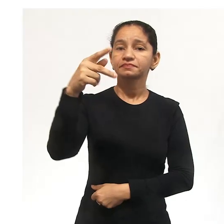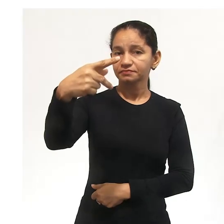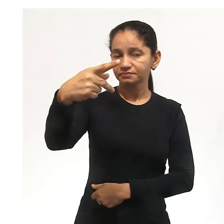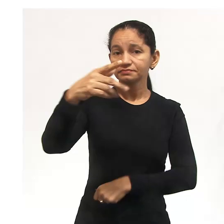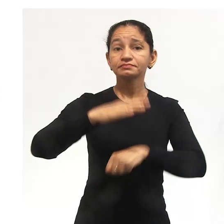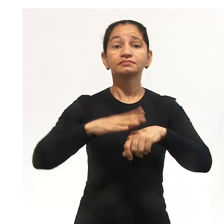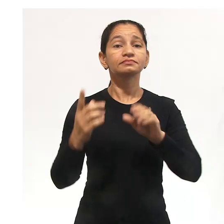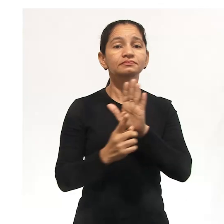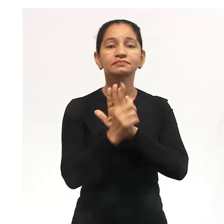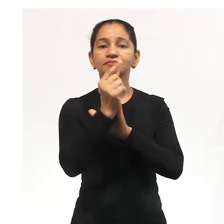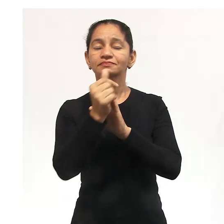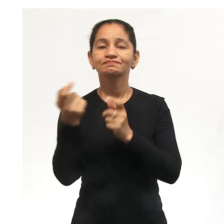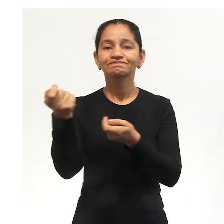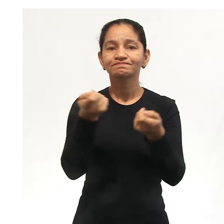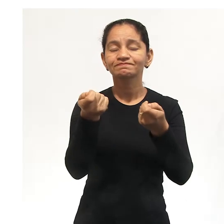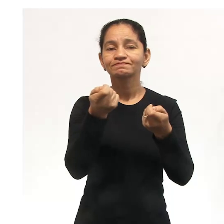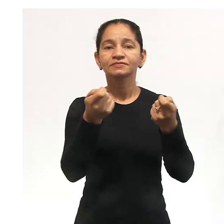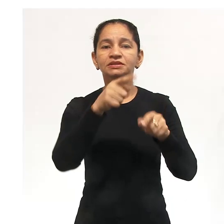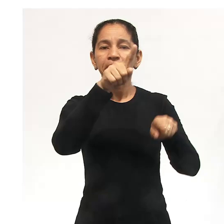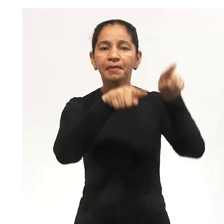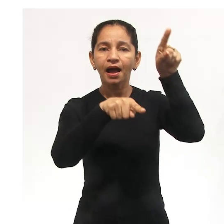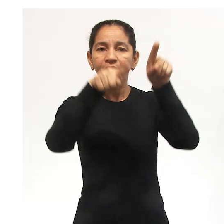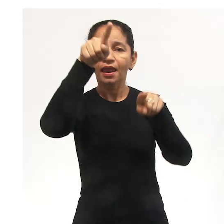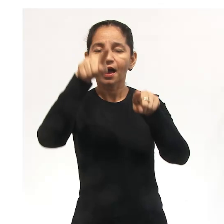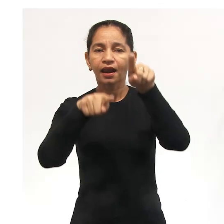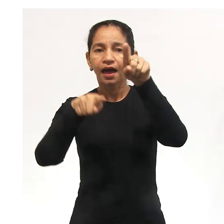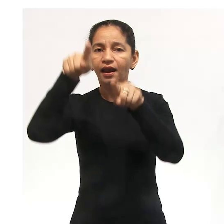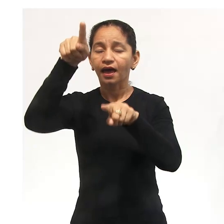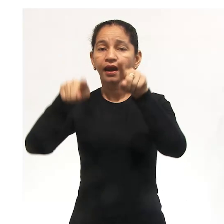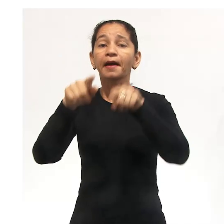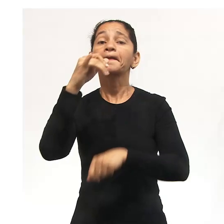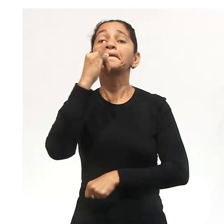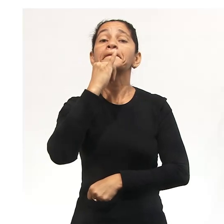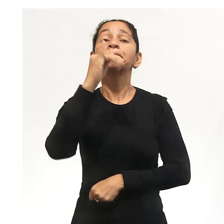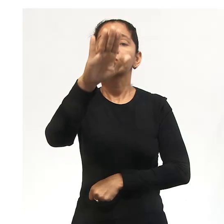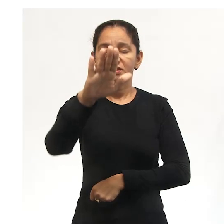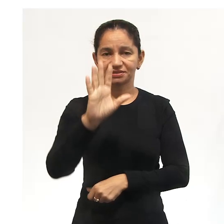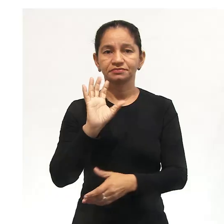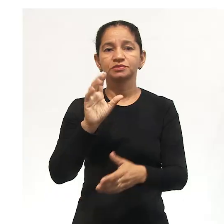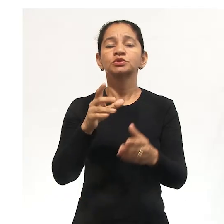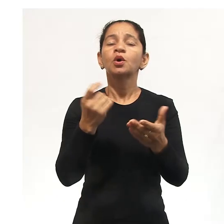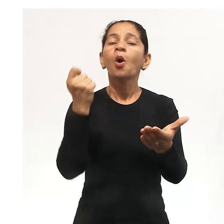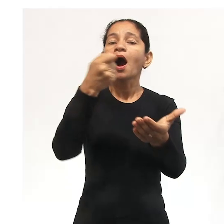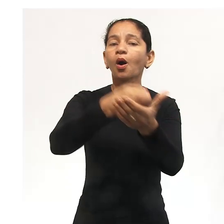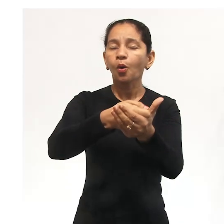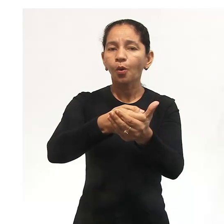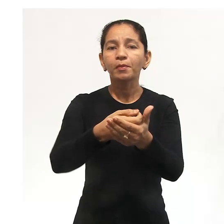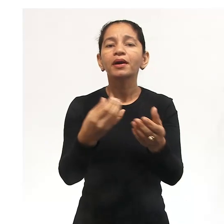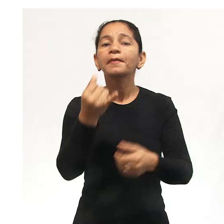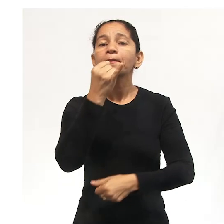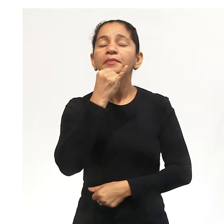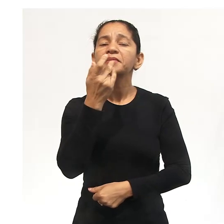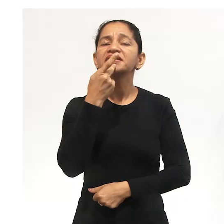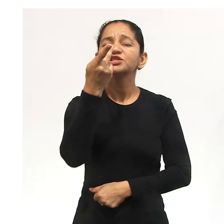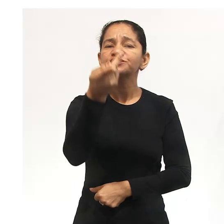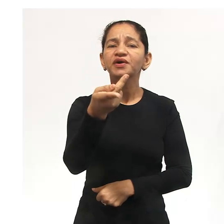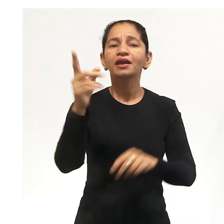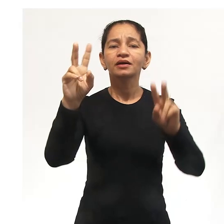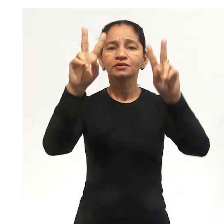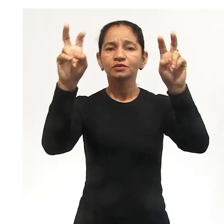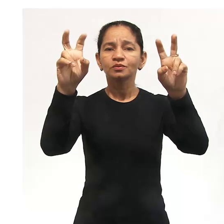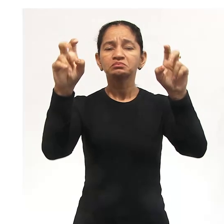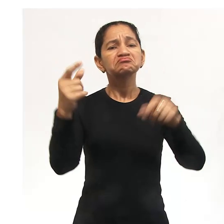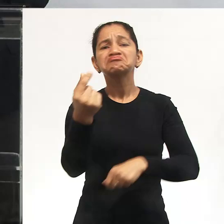de escala. Aqui é uma permissão de uma compra centralizada. Veja bem, quando a gente fala, por exemplo, de um insumo